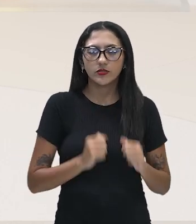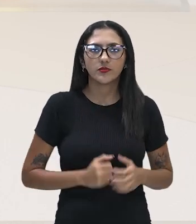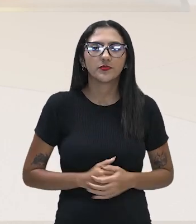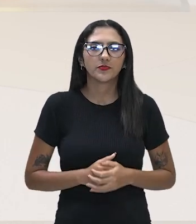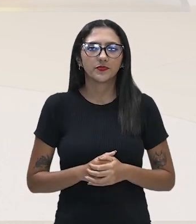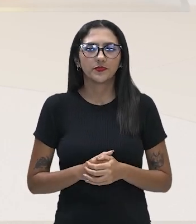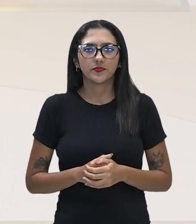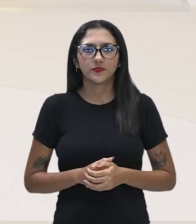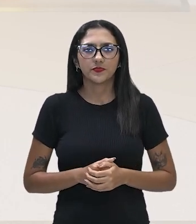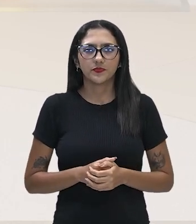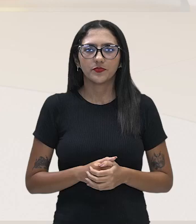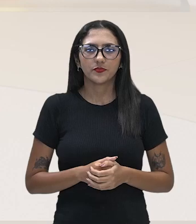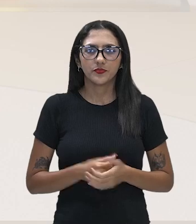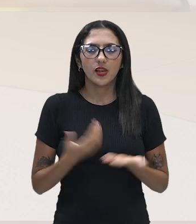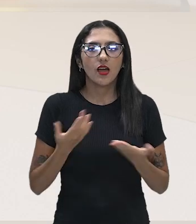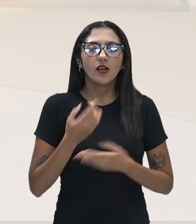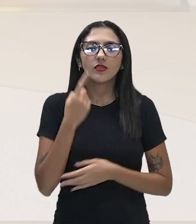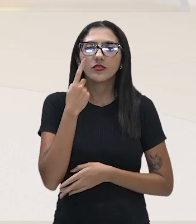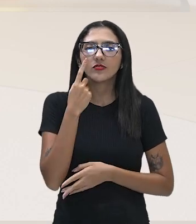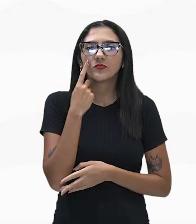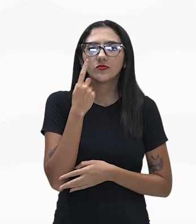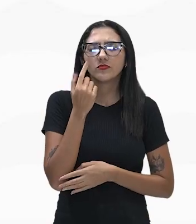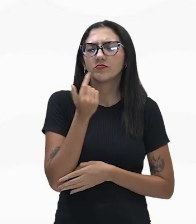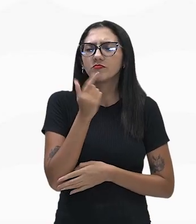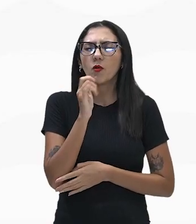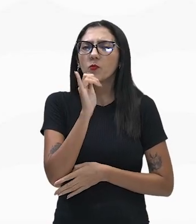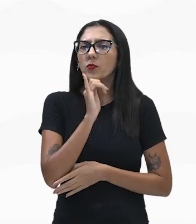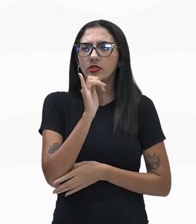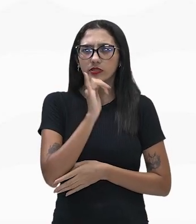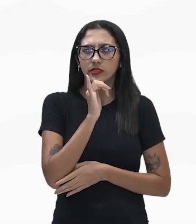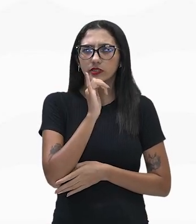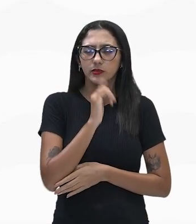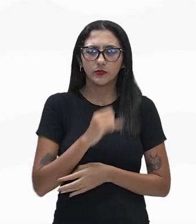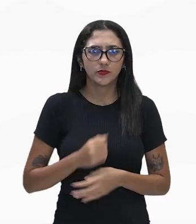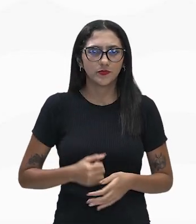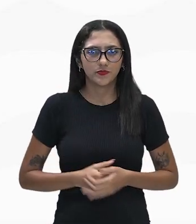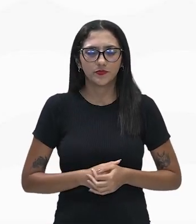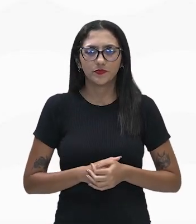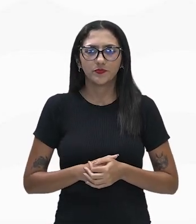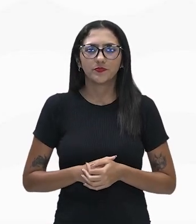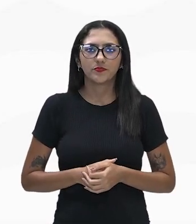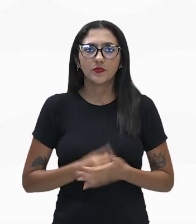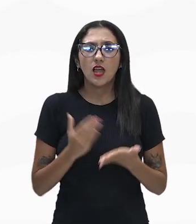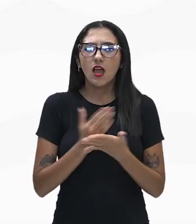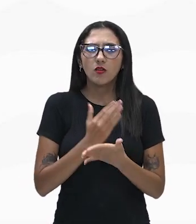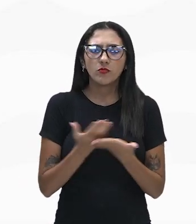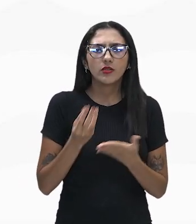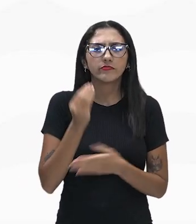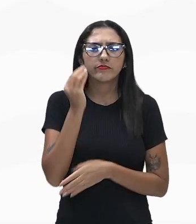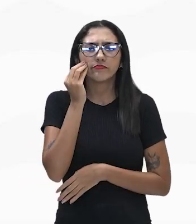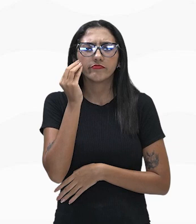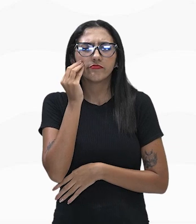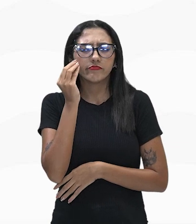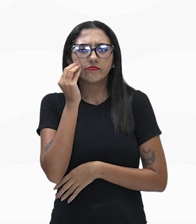aí algumas simulações dos nossos financiamentos. Vamos lá. Vamos fazer algumas simulações de